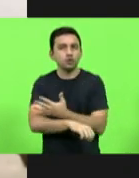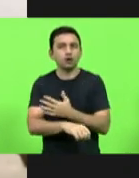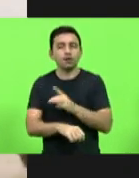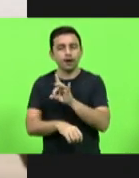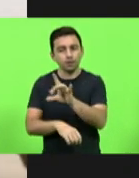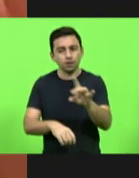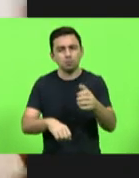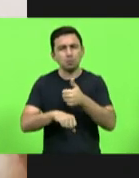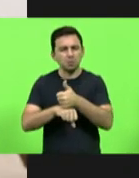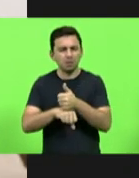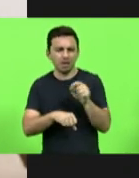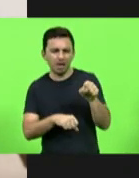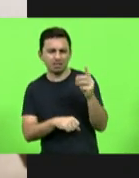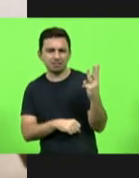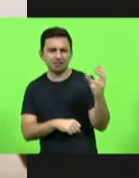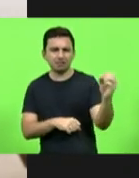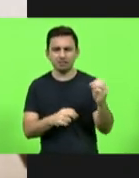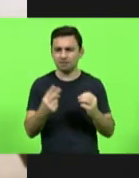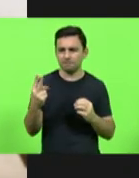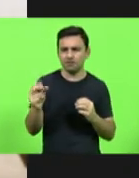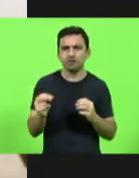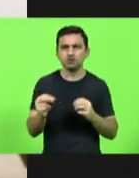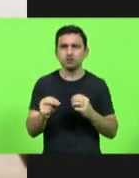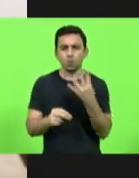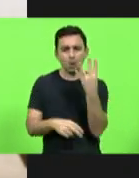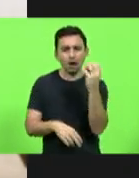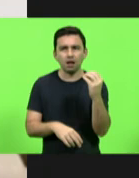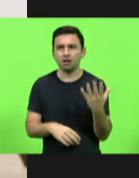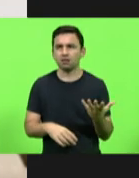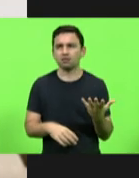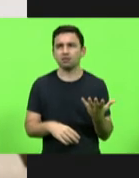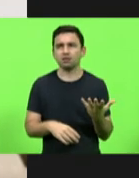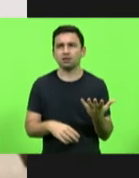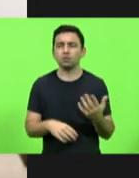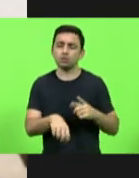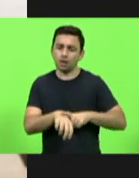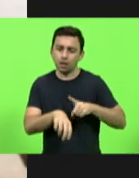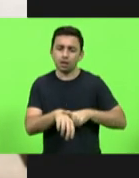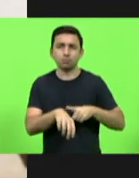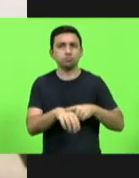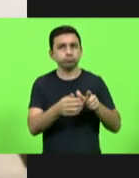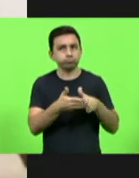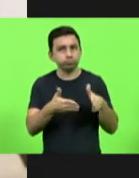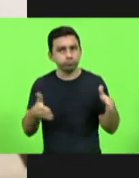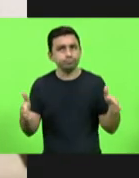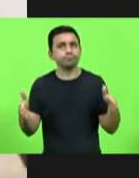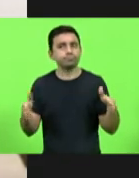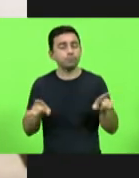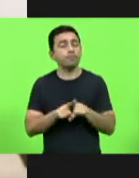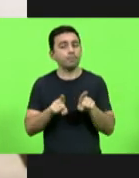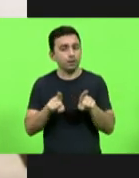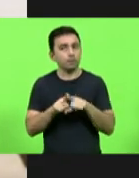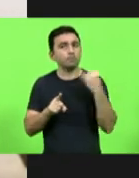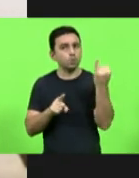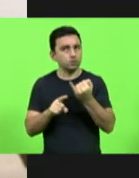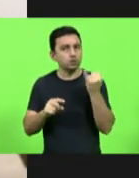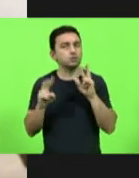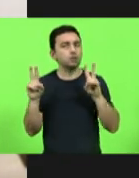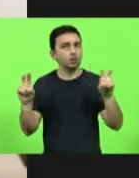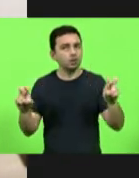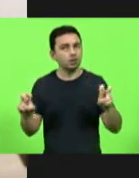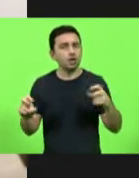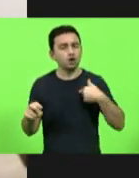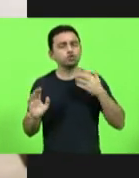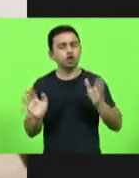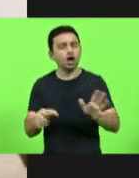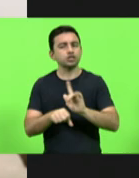30, outro 20, outro 40, e a extensão do tempo e do processo. Então, eu gostaria de pontuar isso como gestora que fui, e